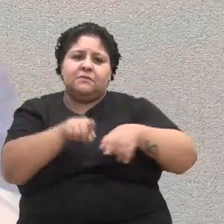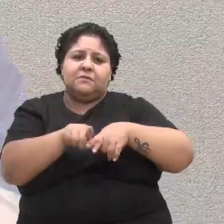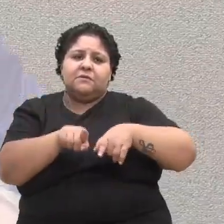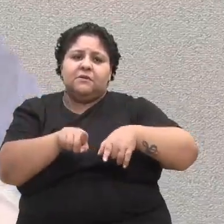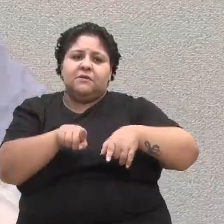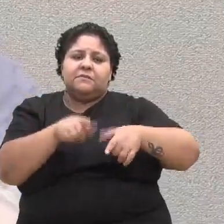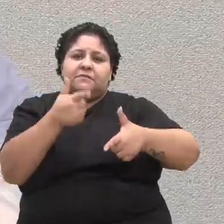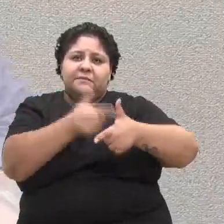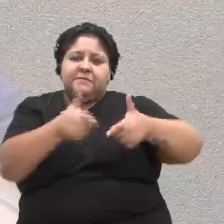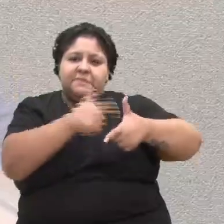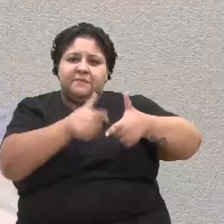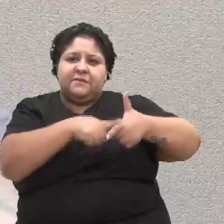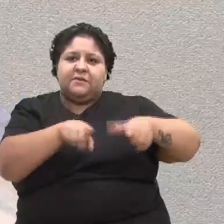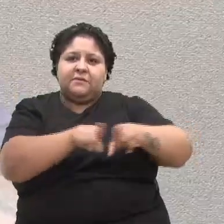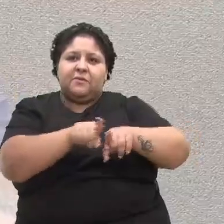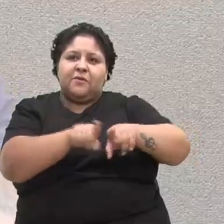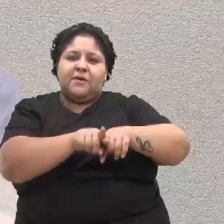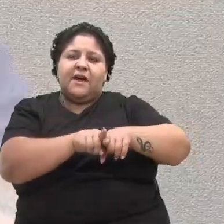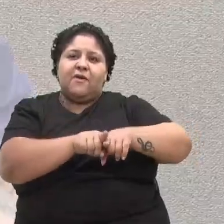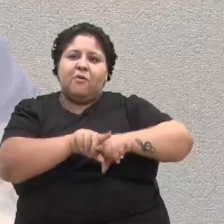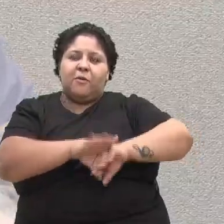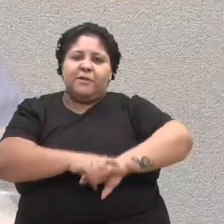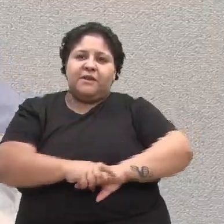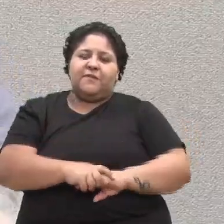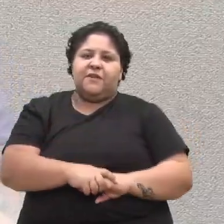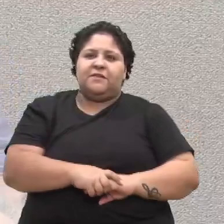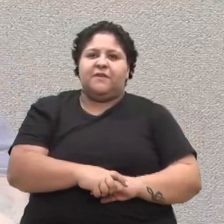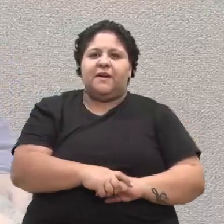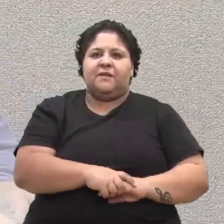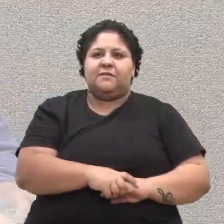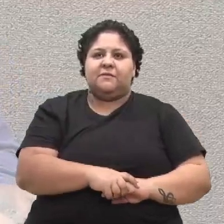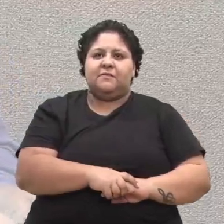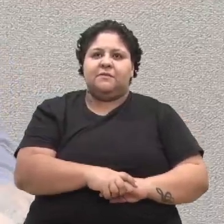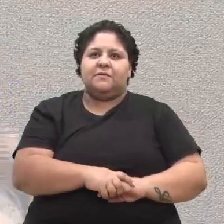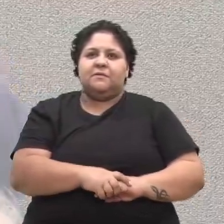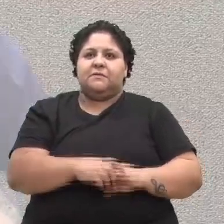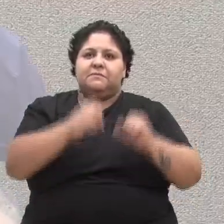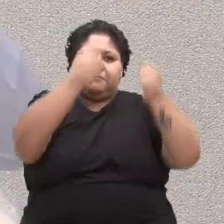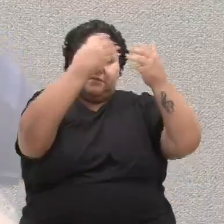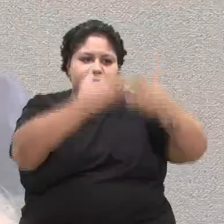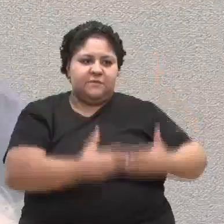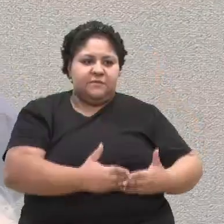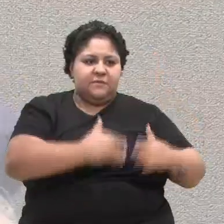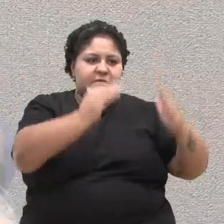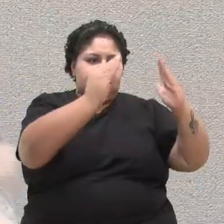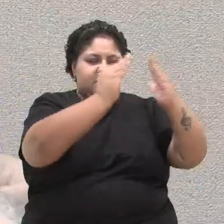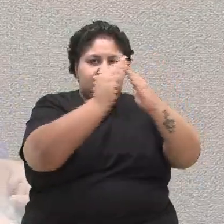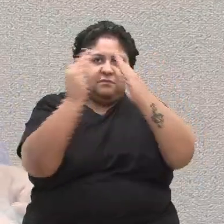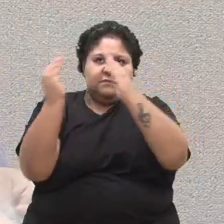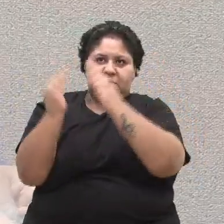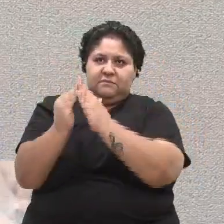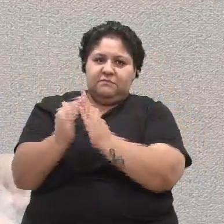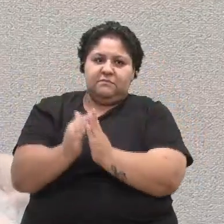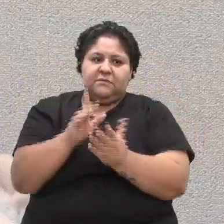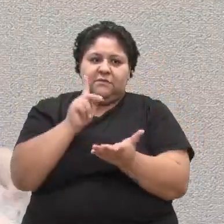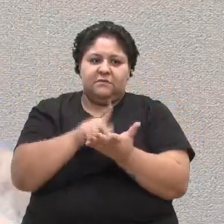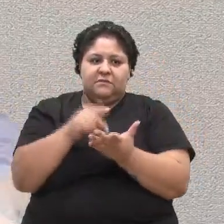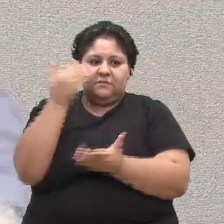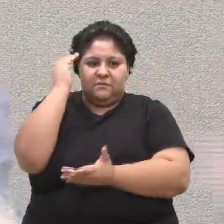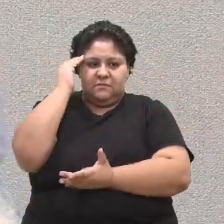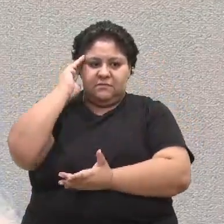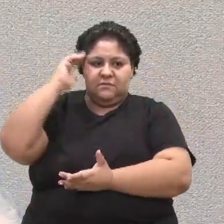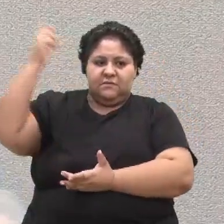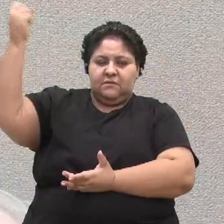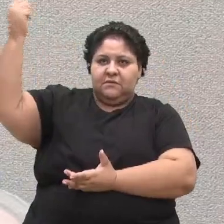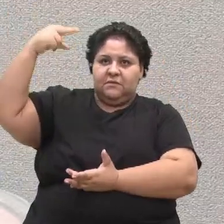péssimo vereador, um péssimo legislador. Eu, sinceramente, não sei mais o que explicar para meus vizinhos. Sinceramente, não sei porque as lâmpadas